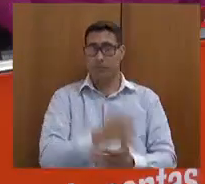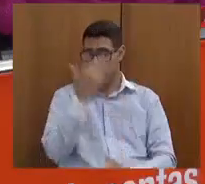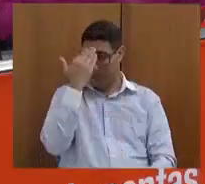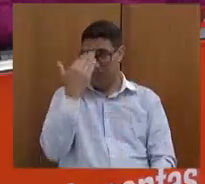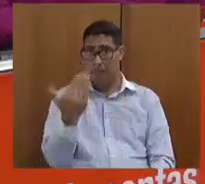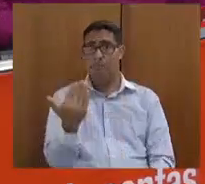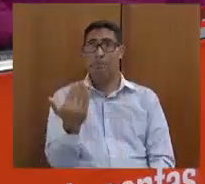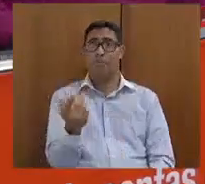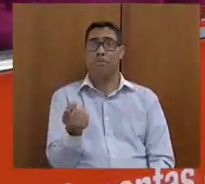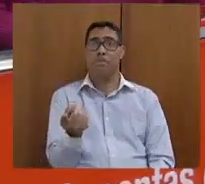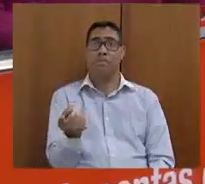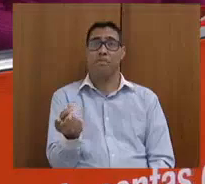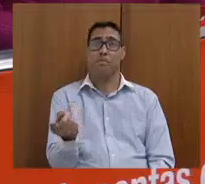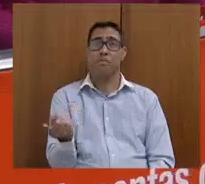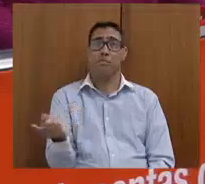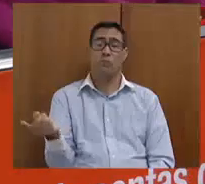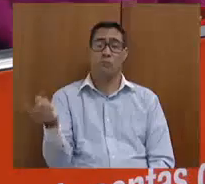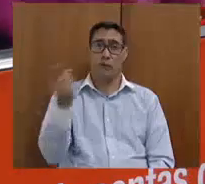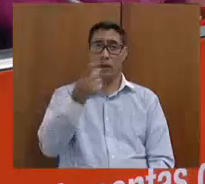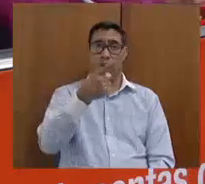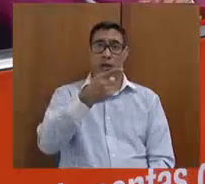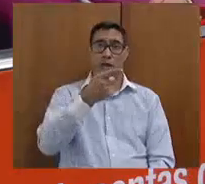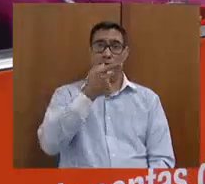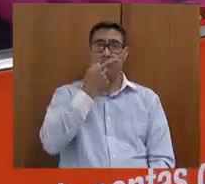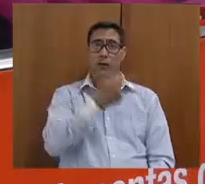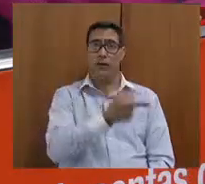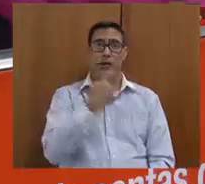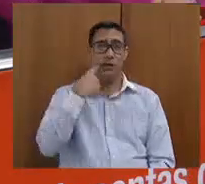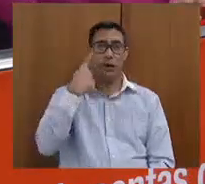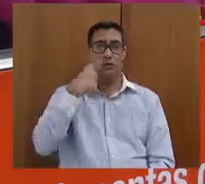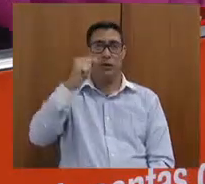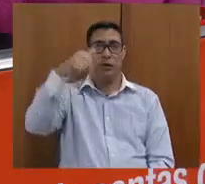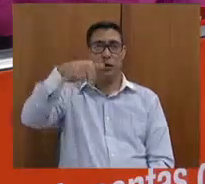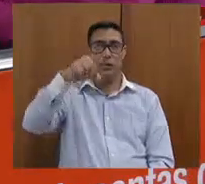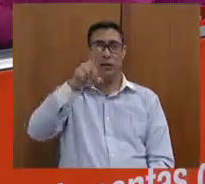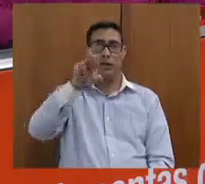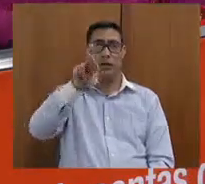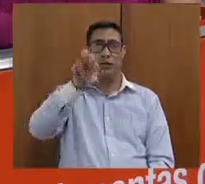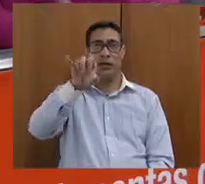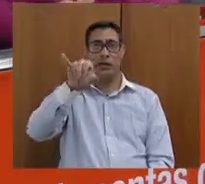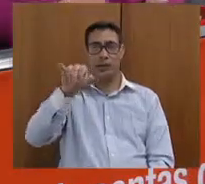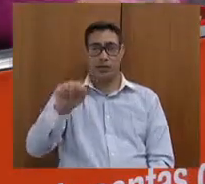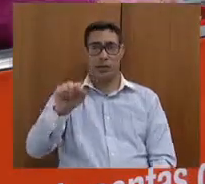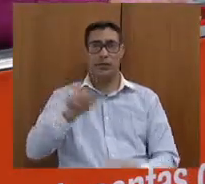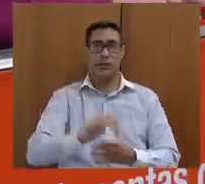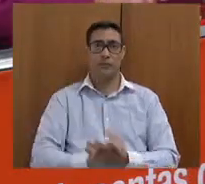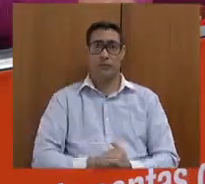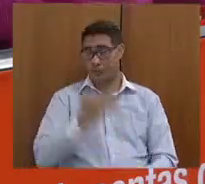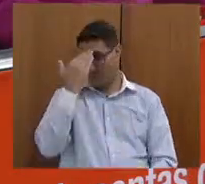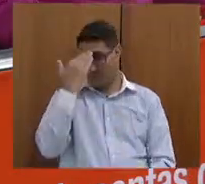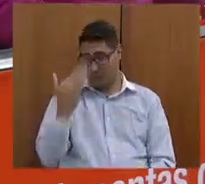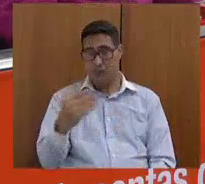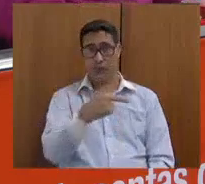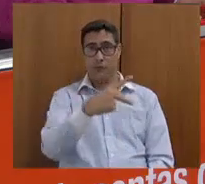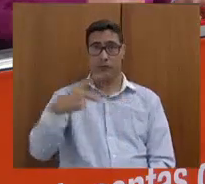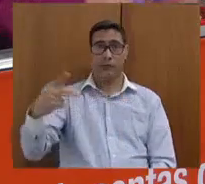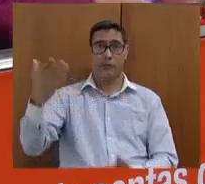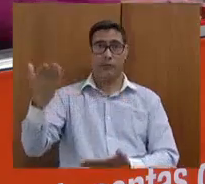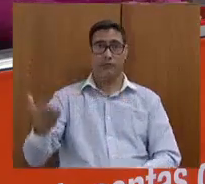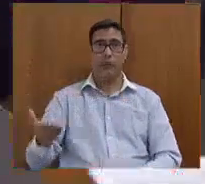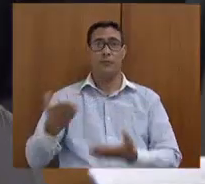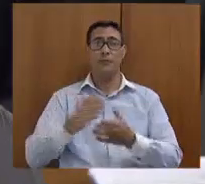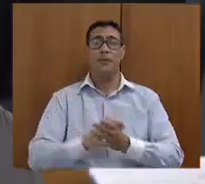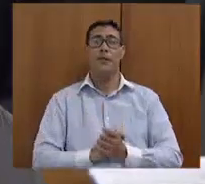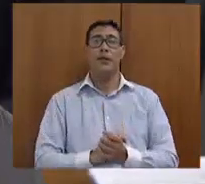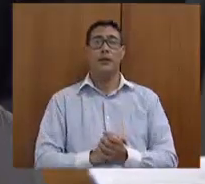cretária a palavra deputada André de Jesus Obrigada à presidenta